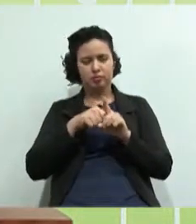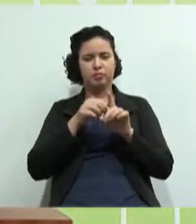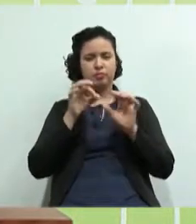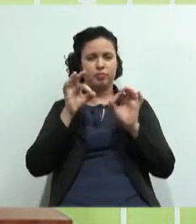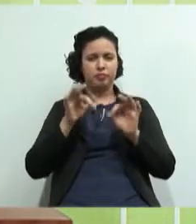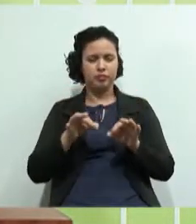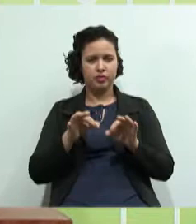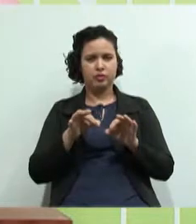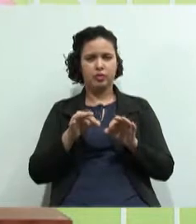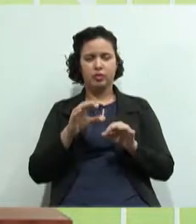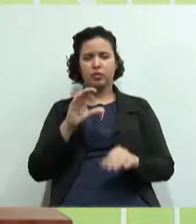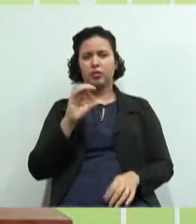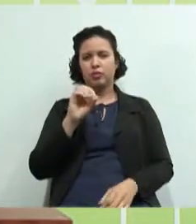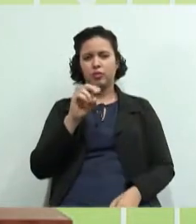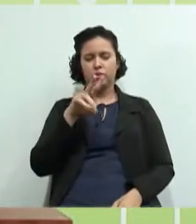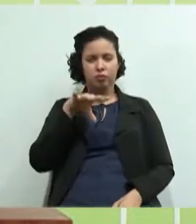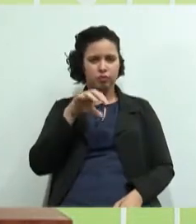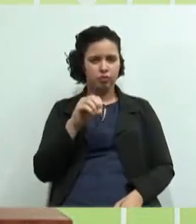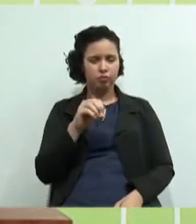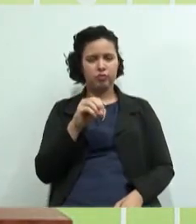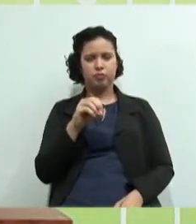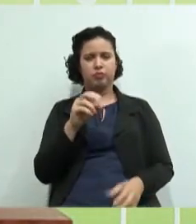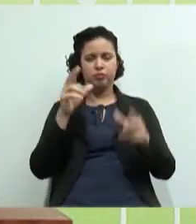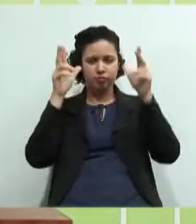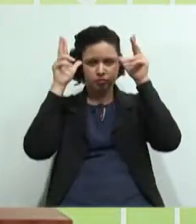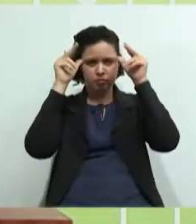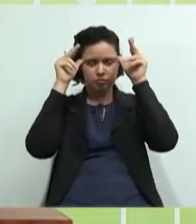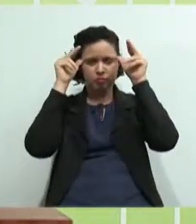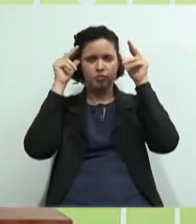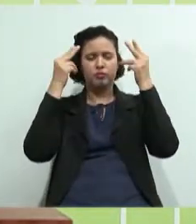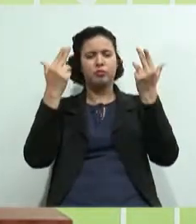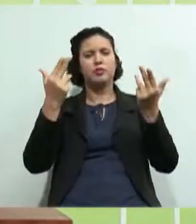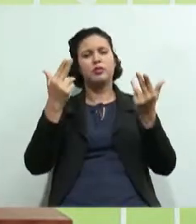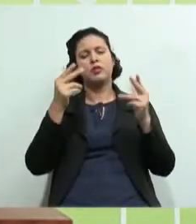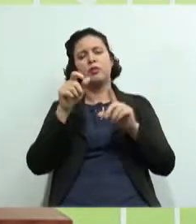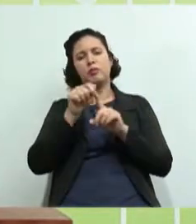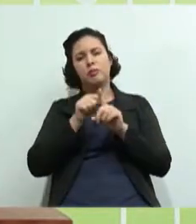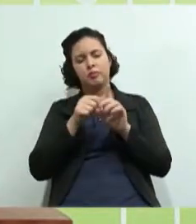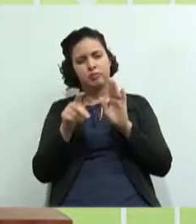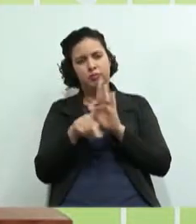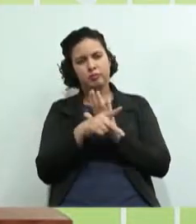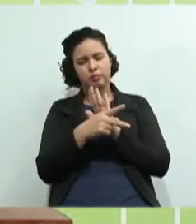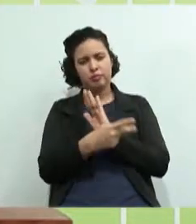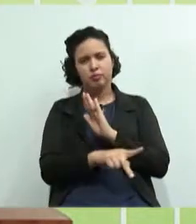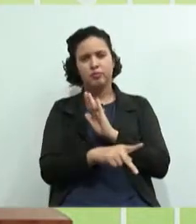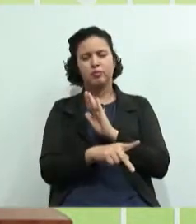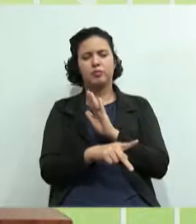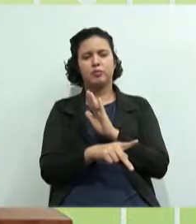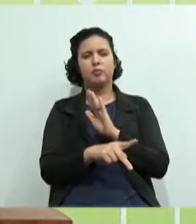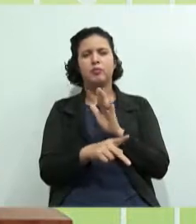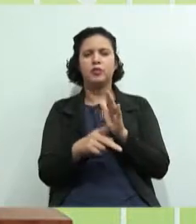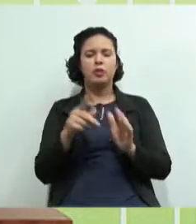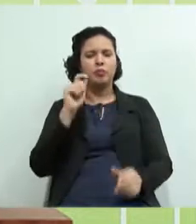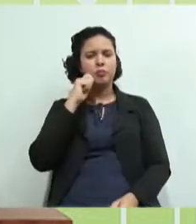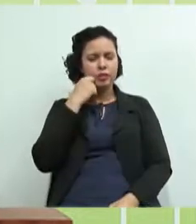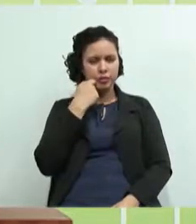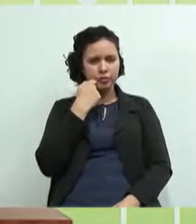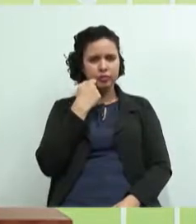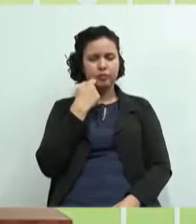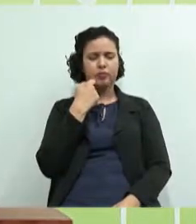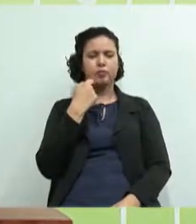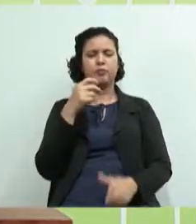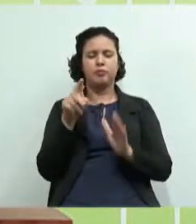ovos de Páscoa na época da Páscoa, os panetones, o peru na época das festividades de Natal, na verdade, festas de fim de